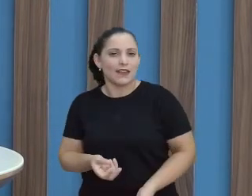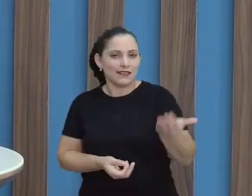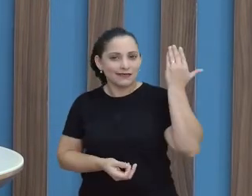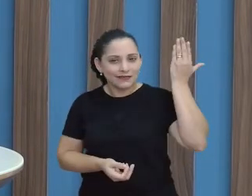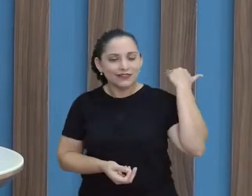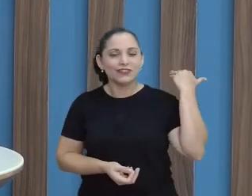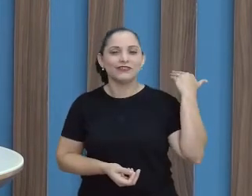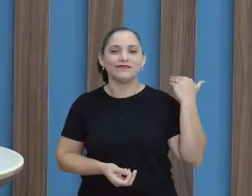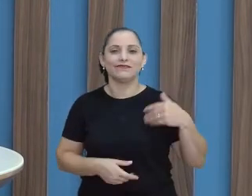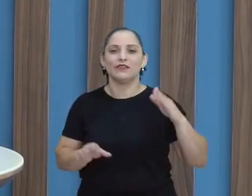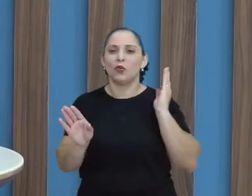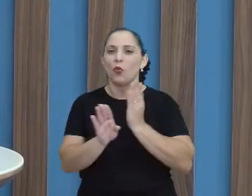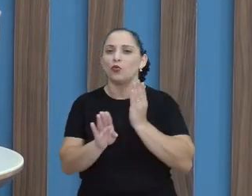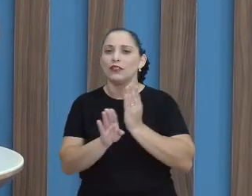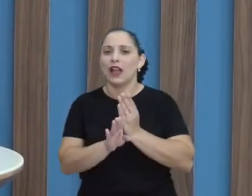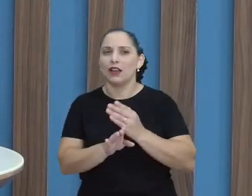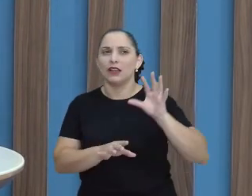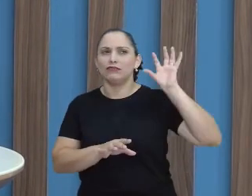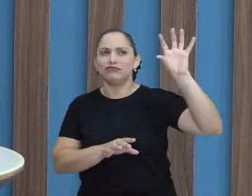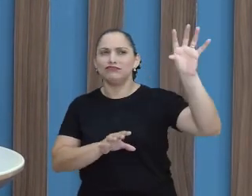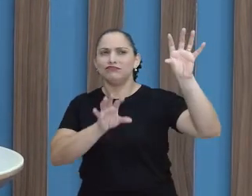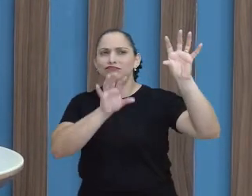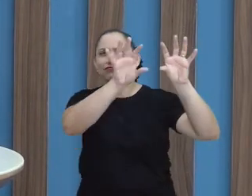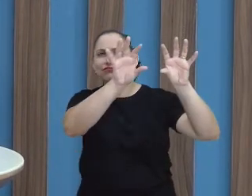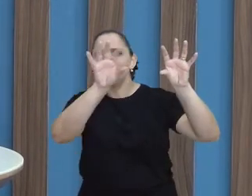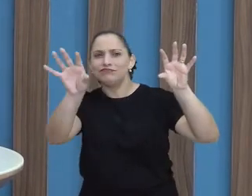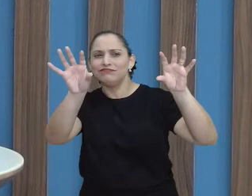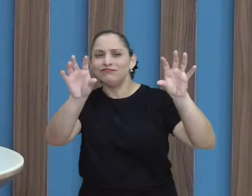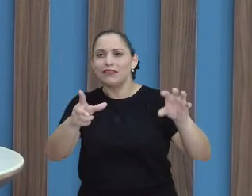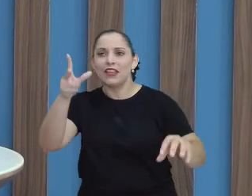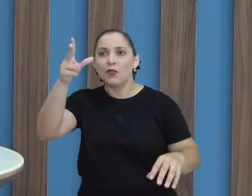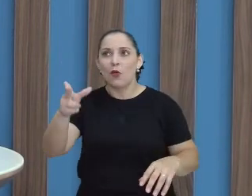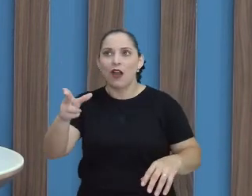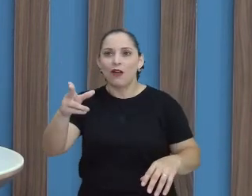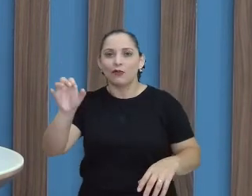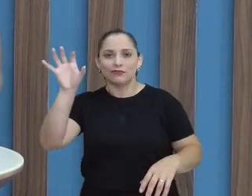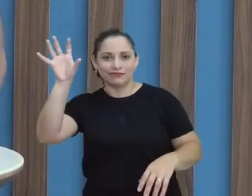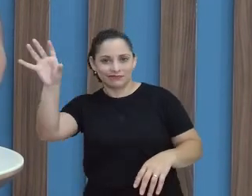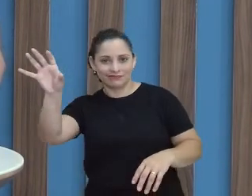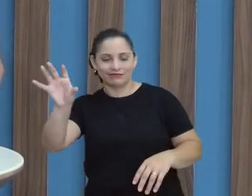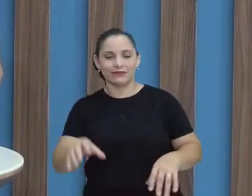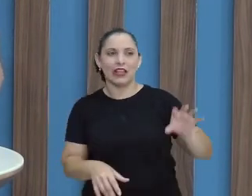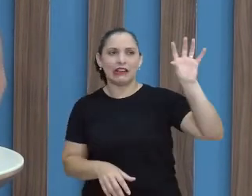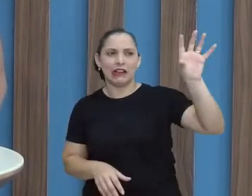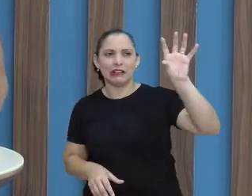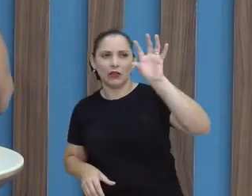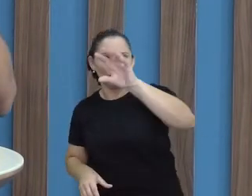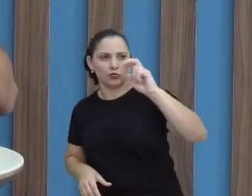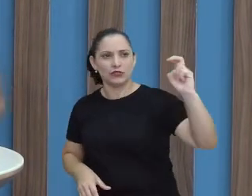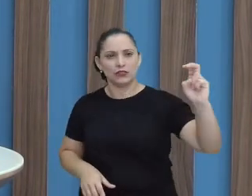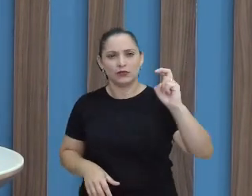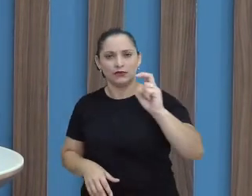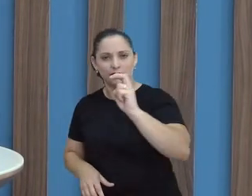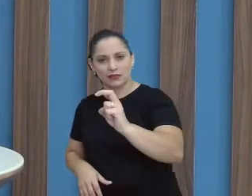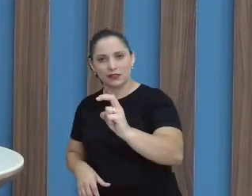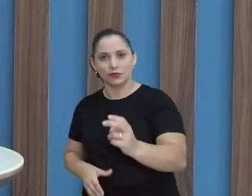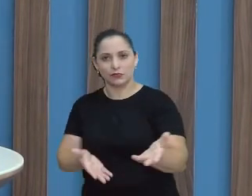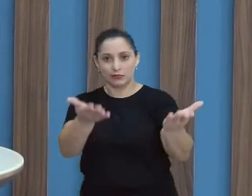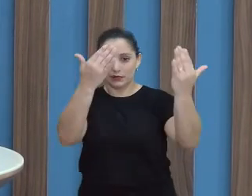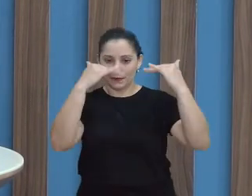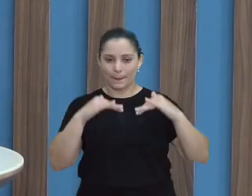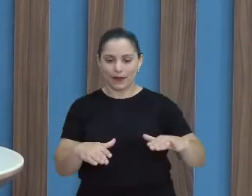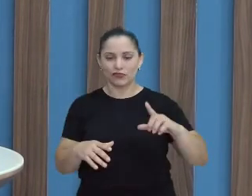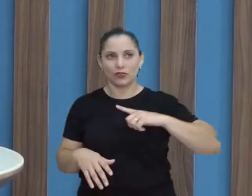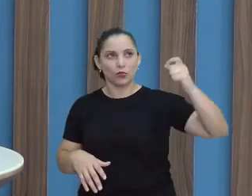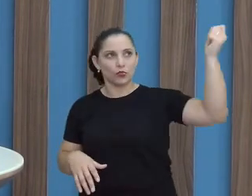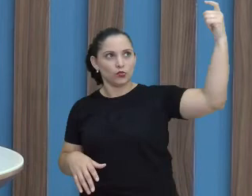primeiro aí o valor de cada trevo, cada valorzinho ali igual a 5. Quando você vai para a equação de baixo, aí a gente tem um